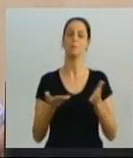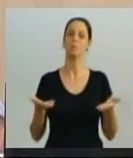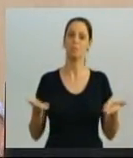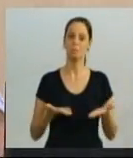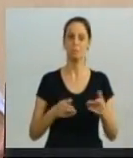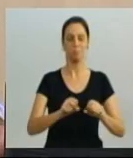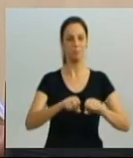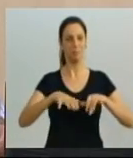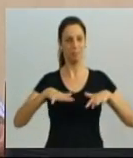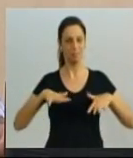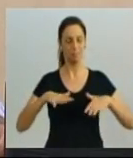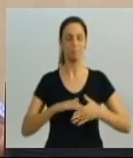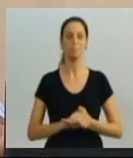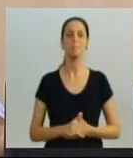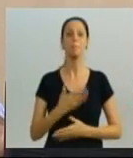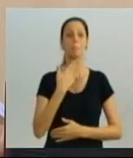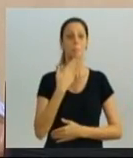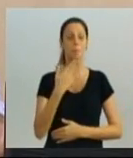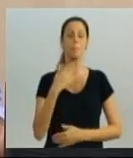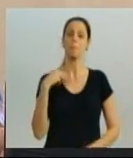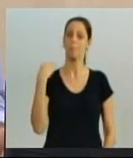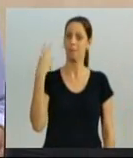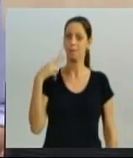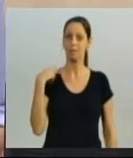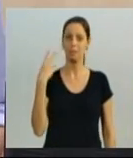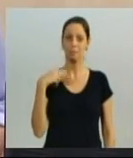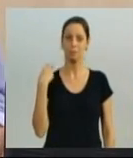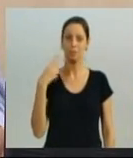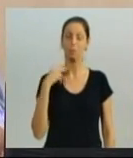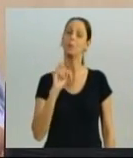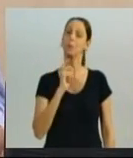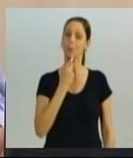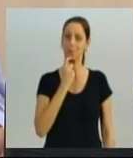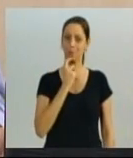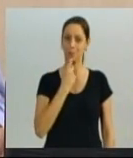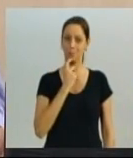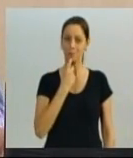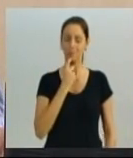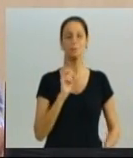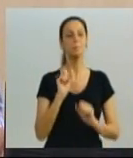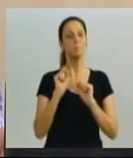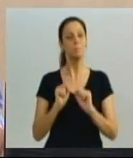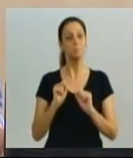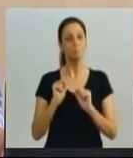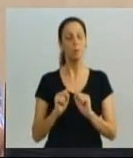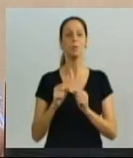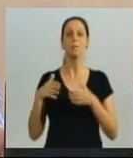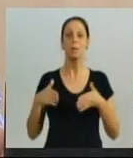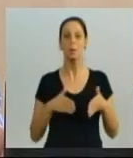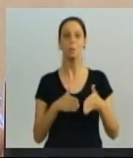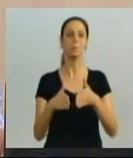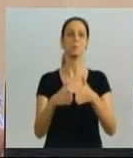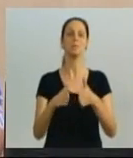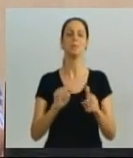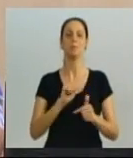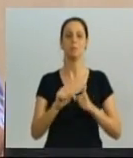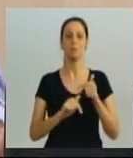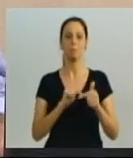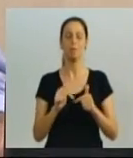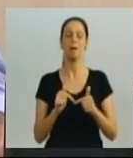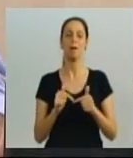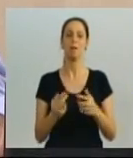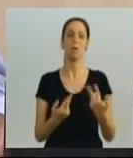sessão. Pedir ao vereador Robinho, para que o vereador Robinho possa conduzir os trabalhos, vereador Robinho, eu vou da